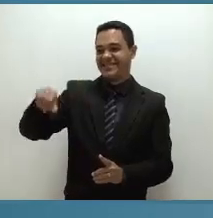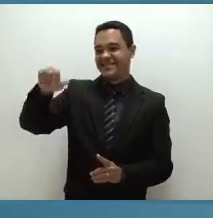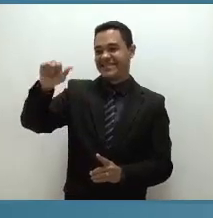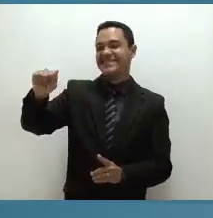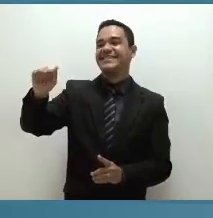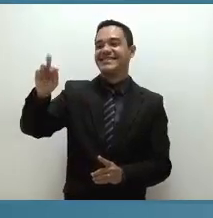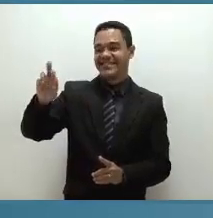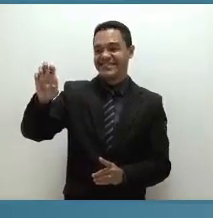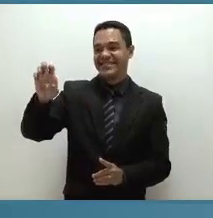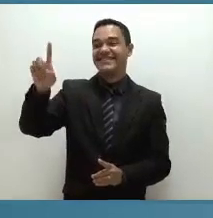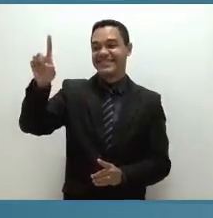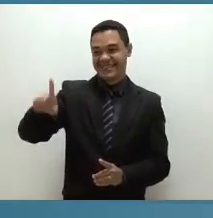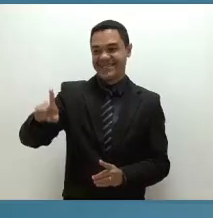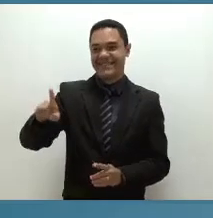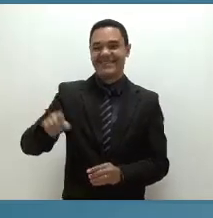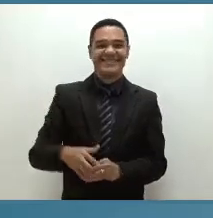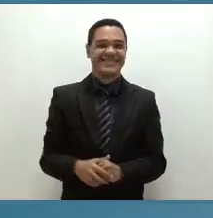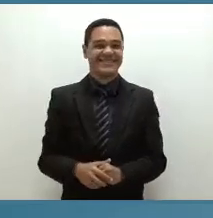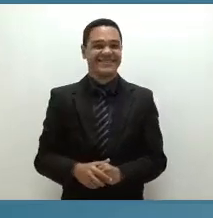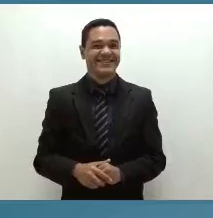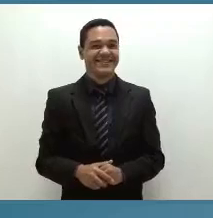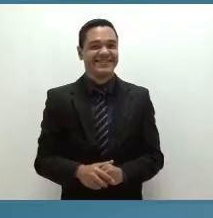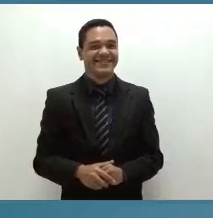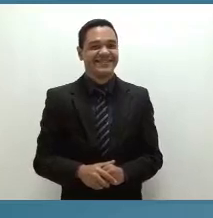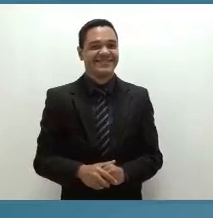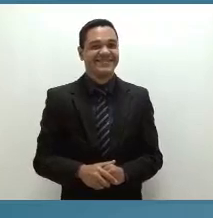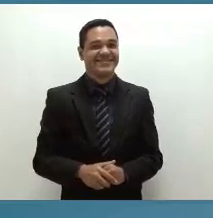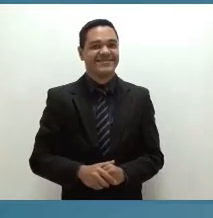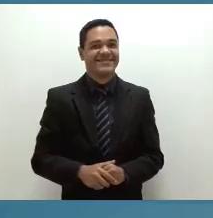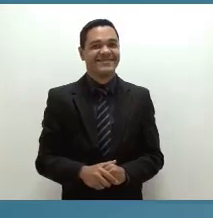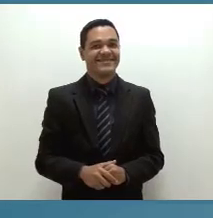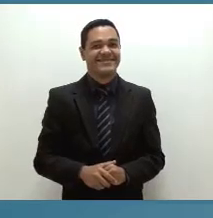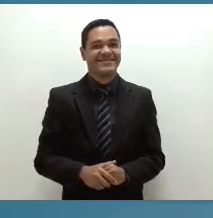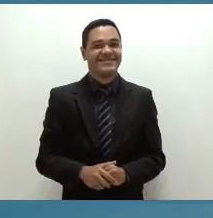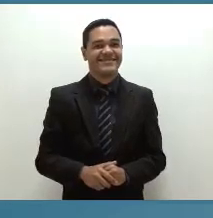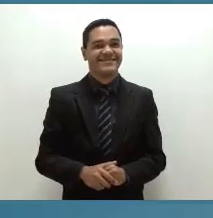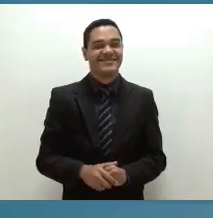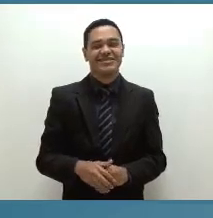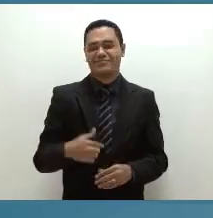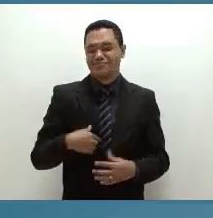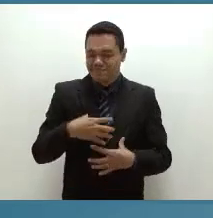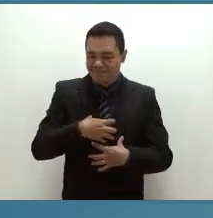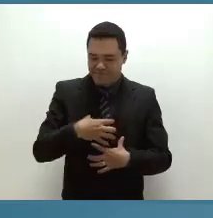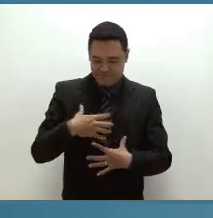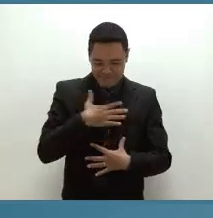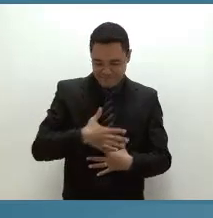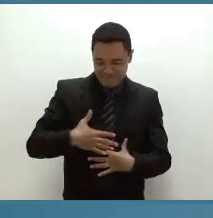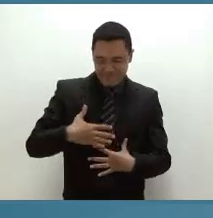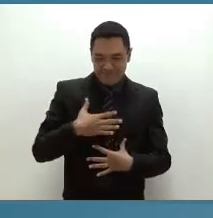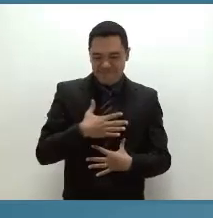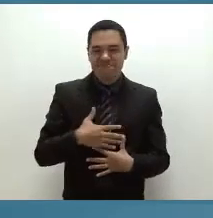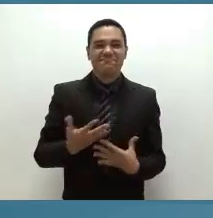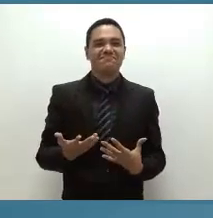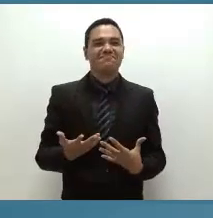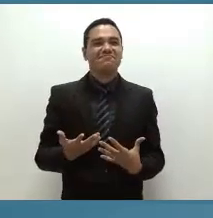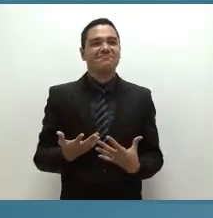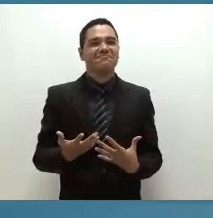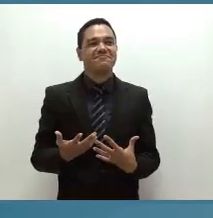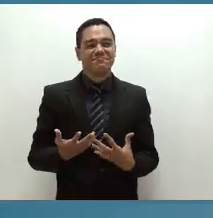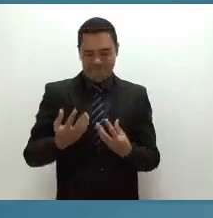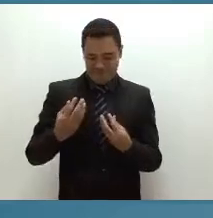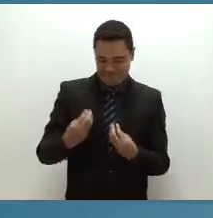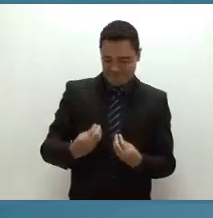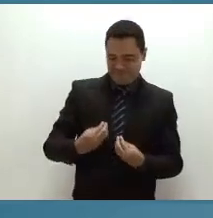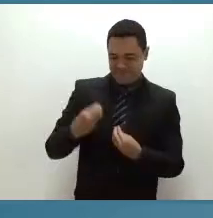E eu terei a imensa honra, alegria e satisfação de passar o cargo